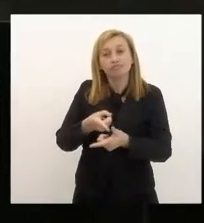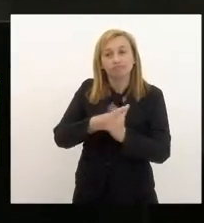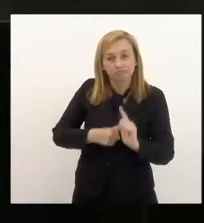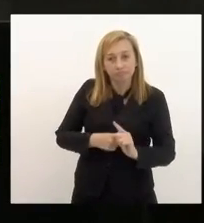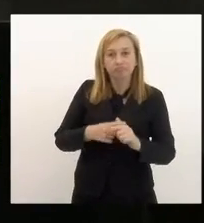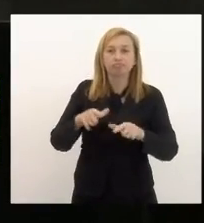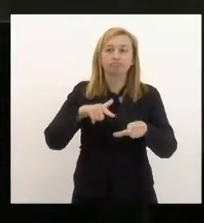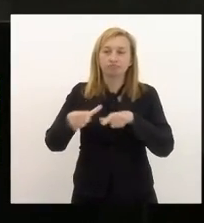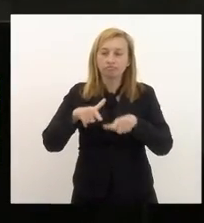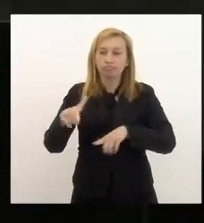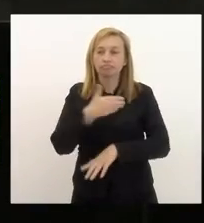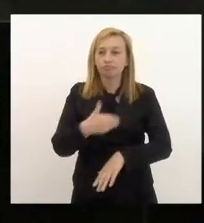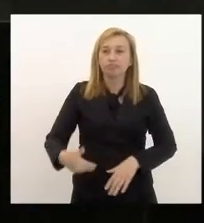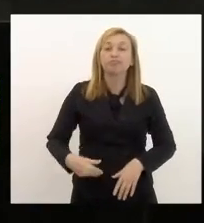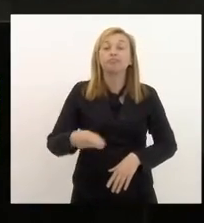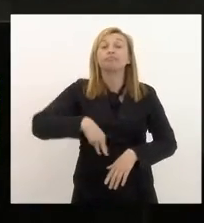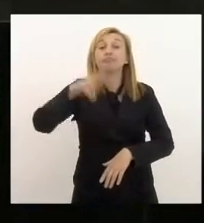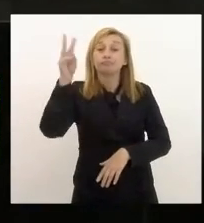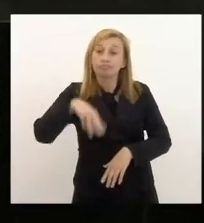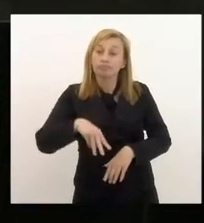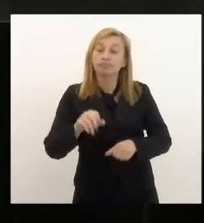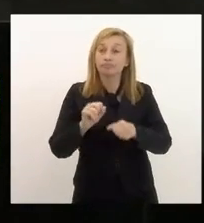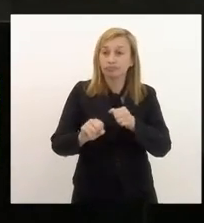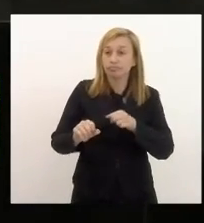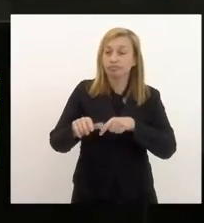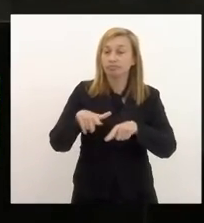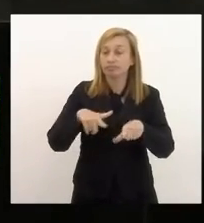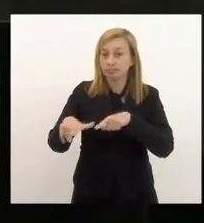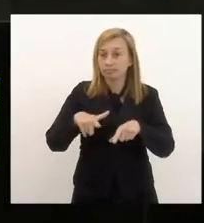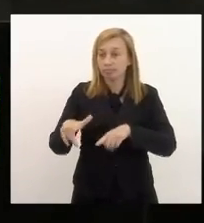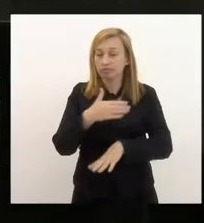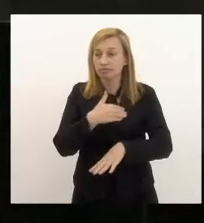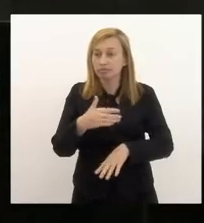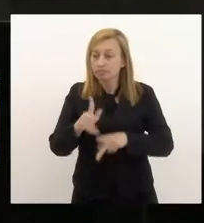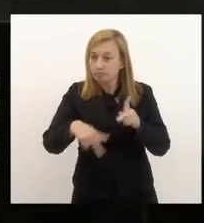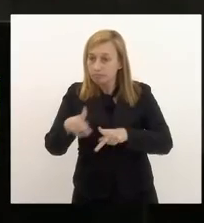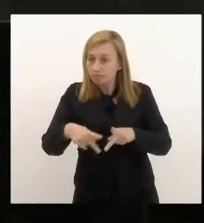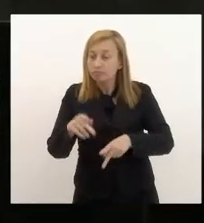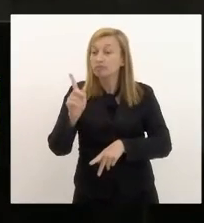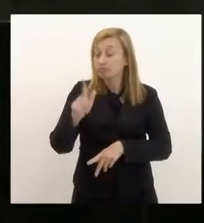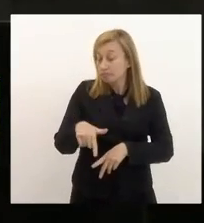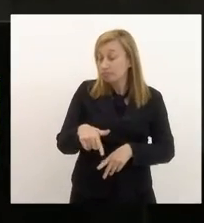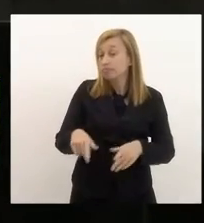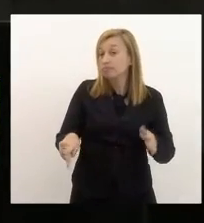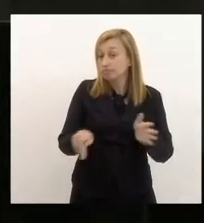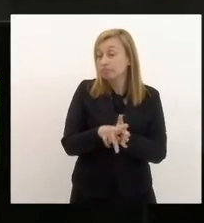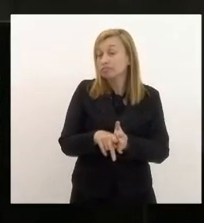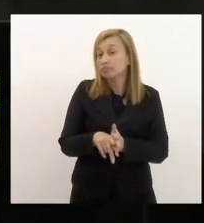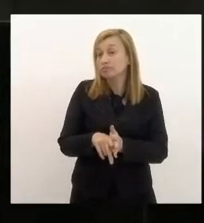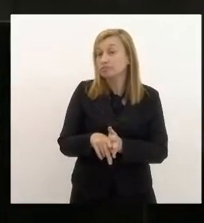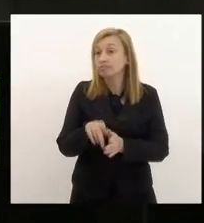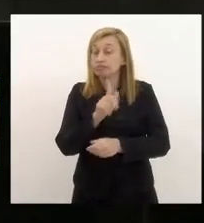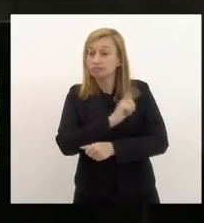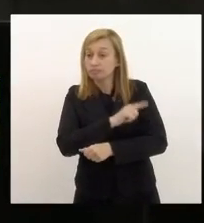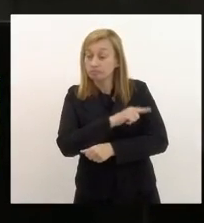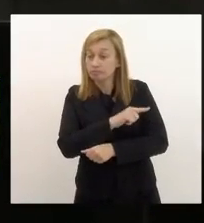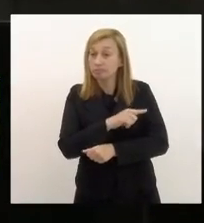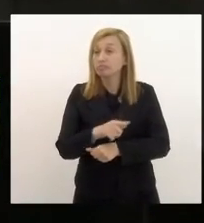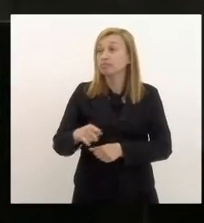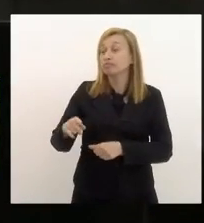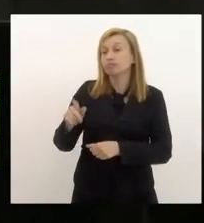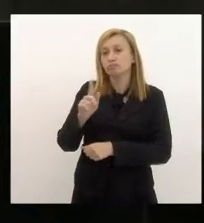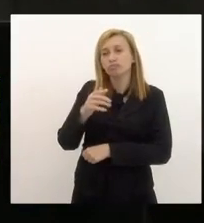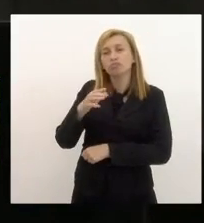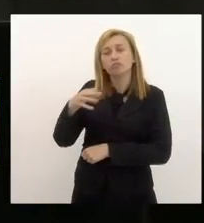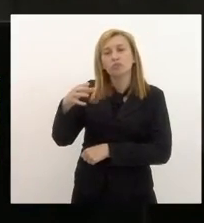quem presta serviço à população é a funcionalismo público a falta de gestão é por parte do governo e não culpo só o